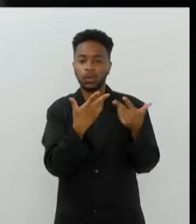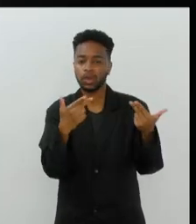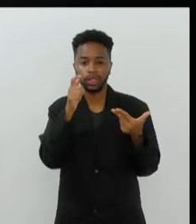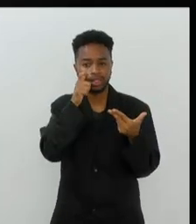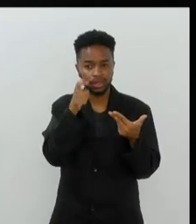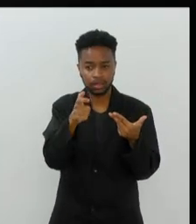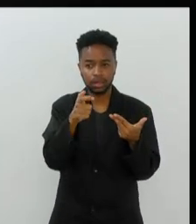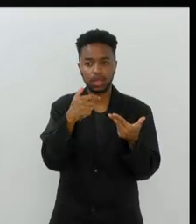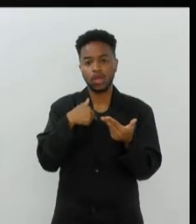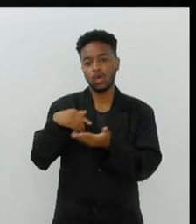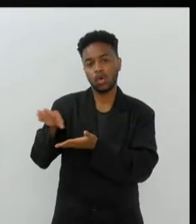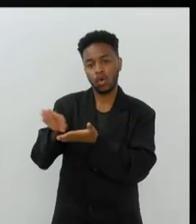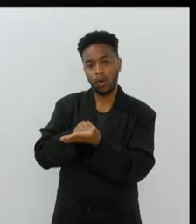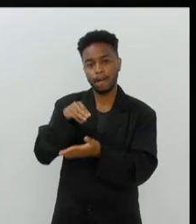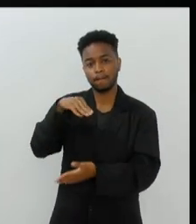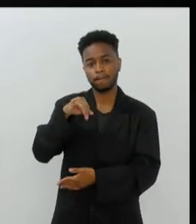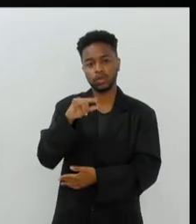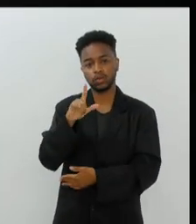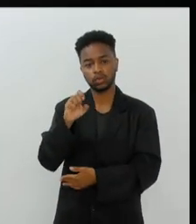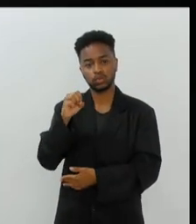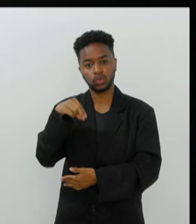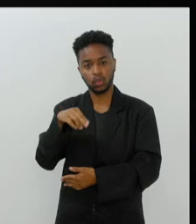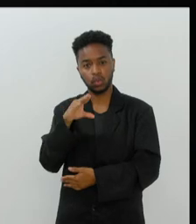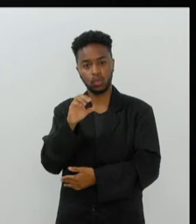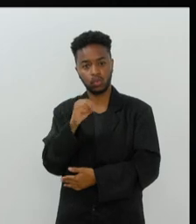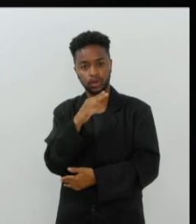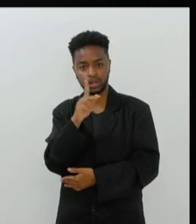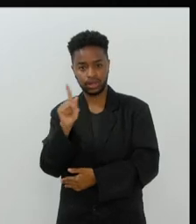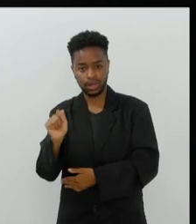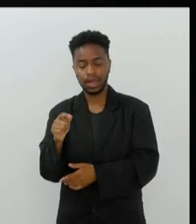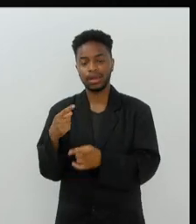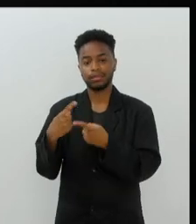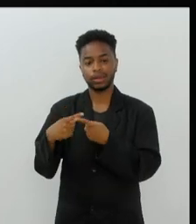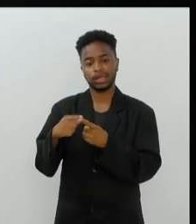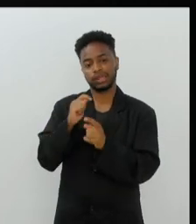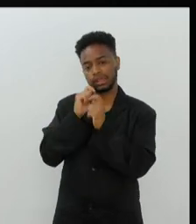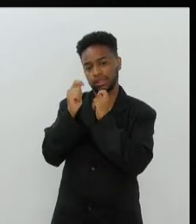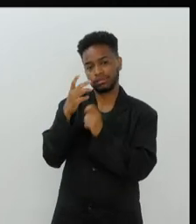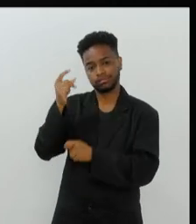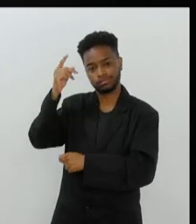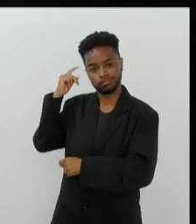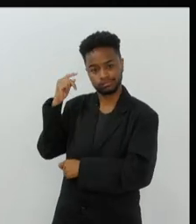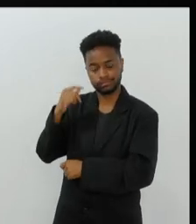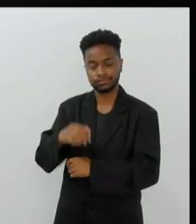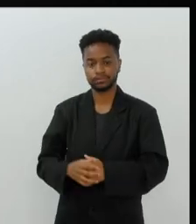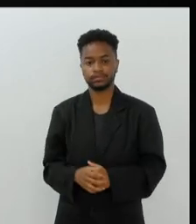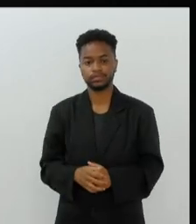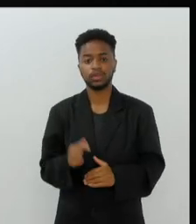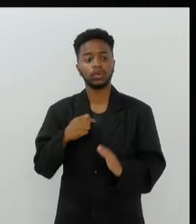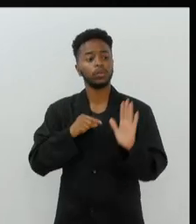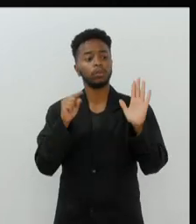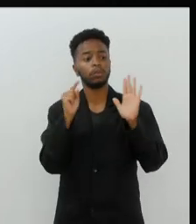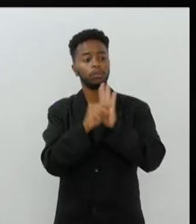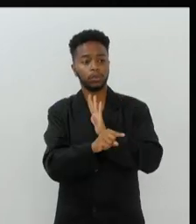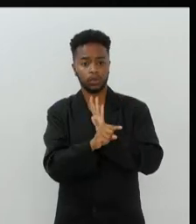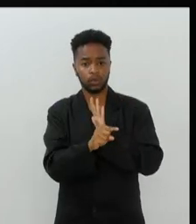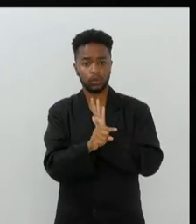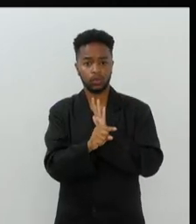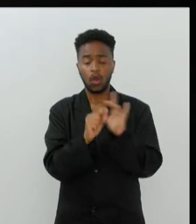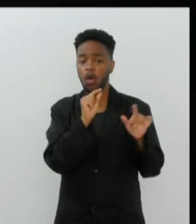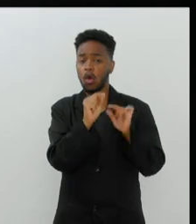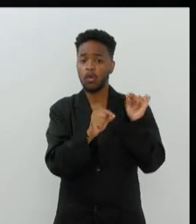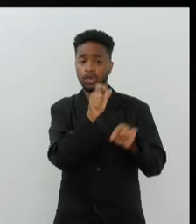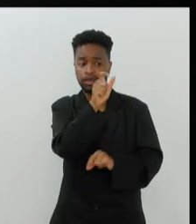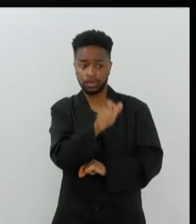uma pergunta que eu acho bem interessante, que eu me apropriei do próprio Milton Cunha quando esteve me dando uma entrevista há um tempo atrás.